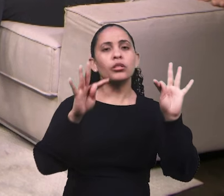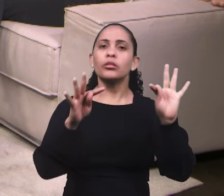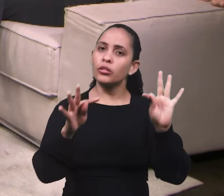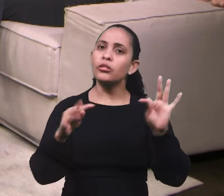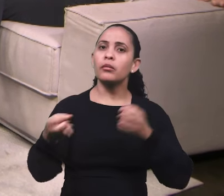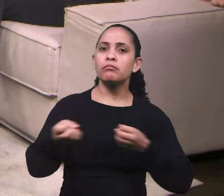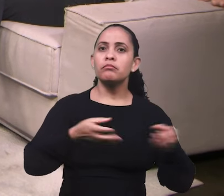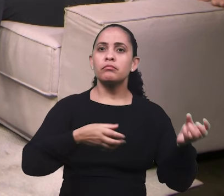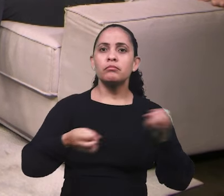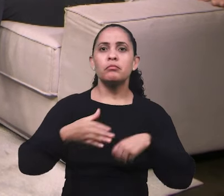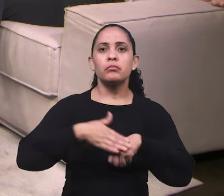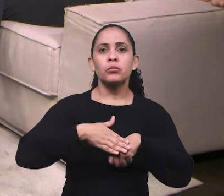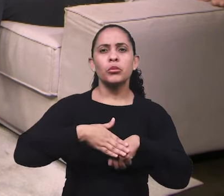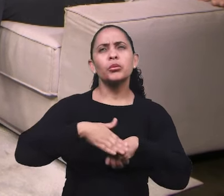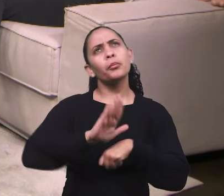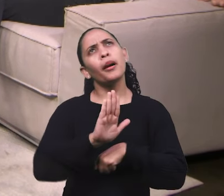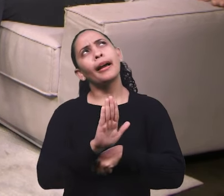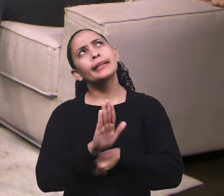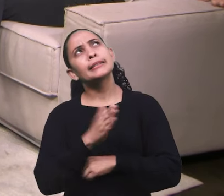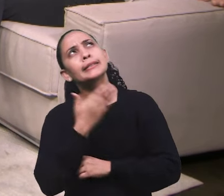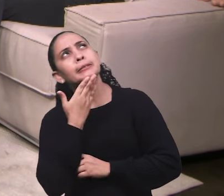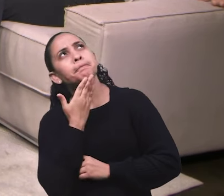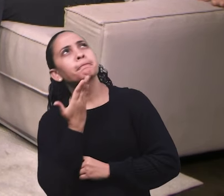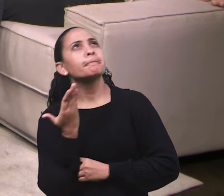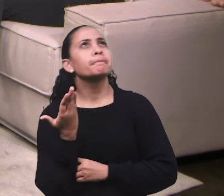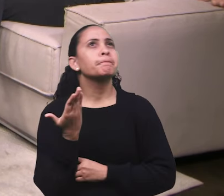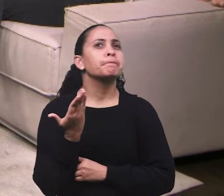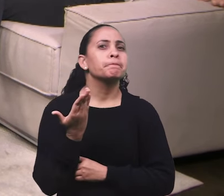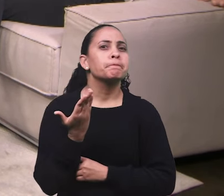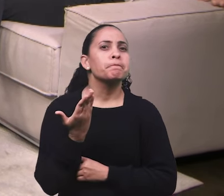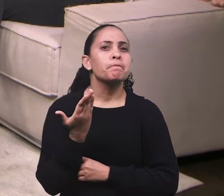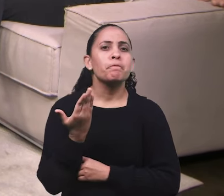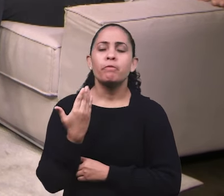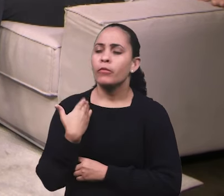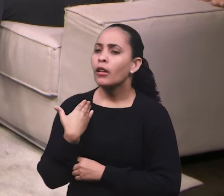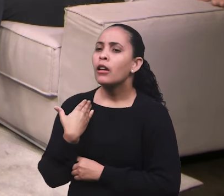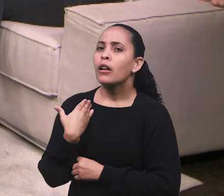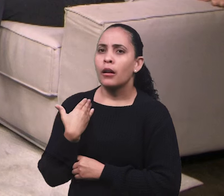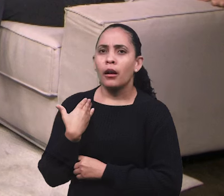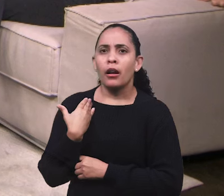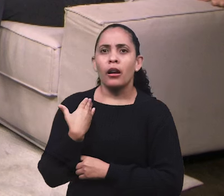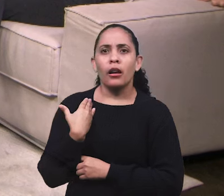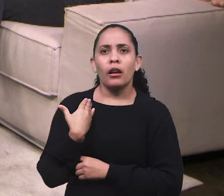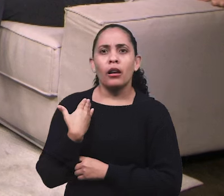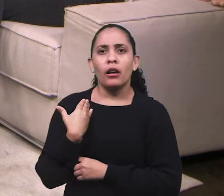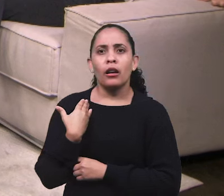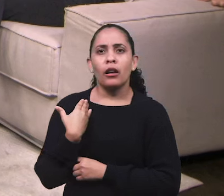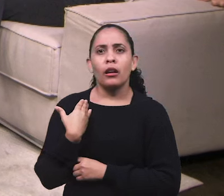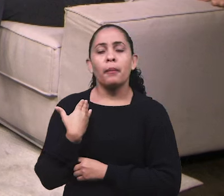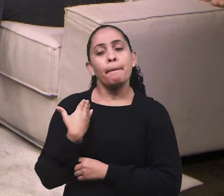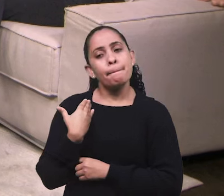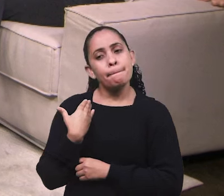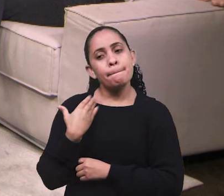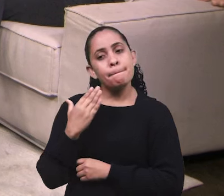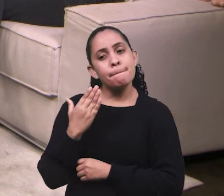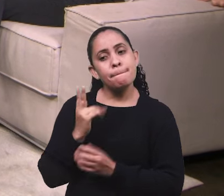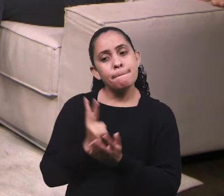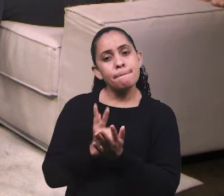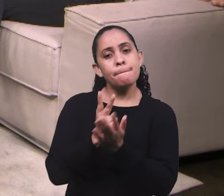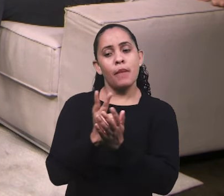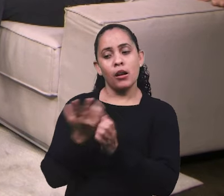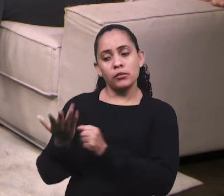mais uma cara mais Inovação. sólida, mais mais constância e mais